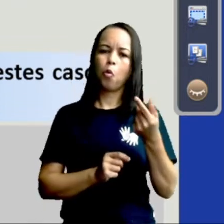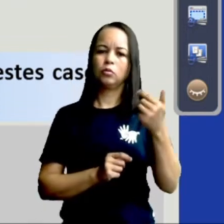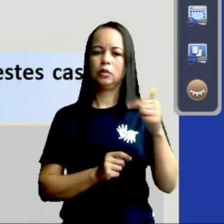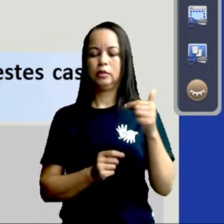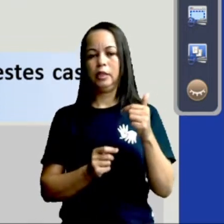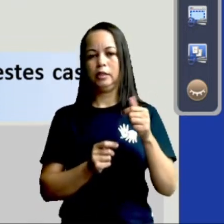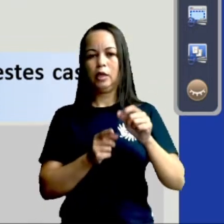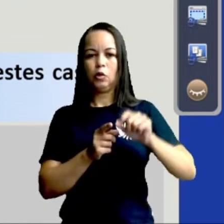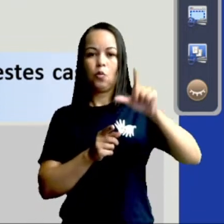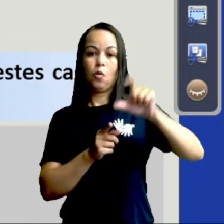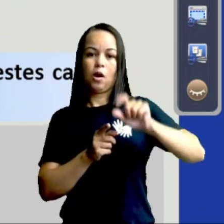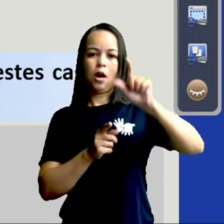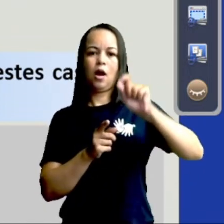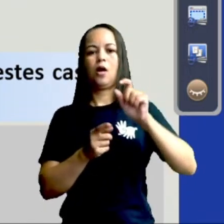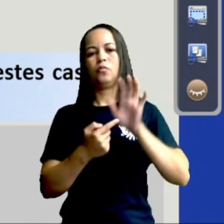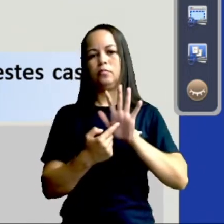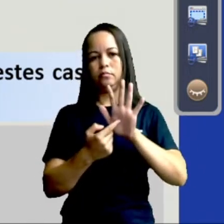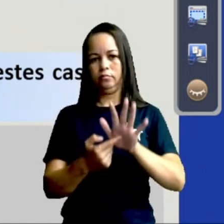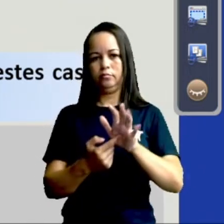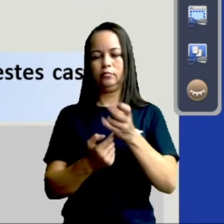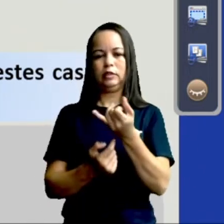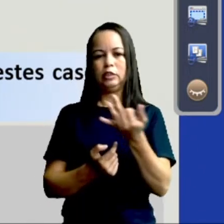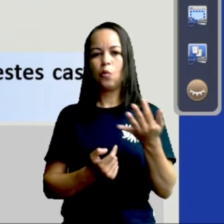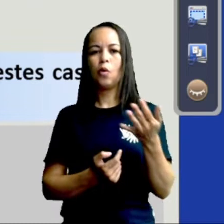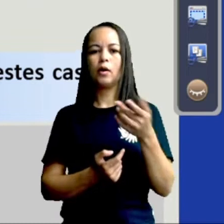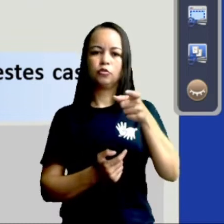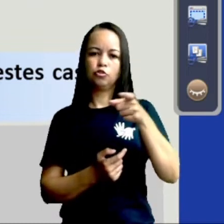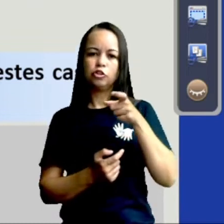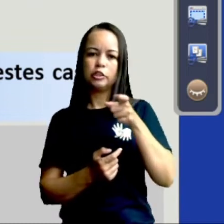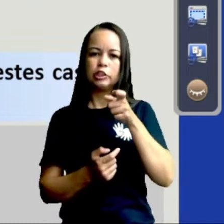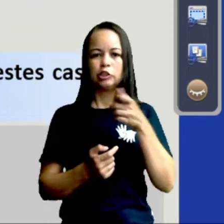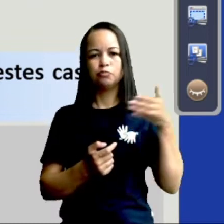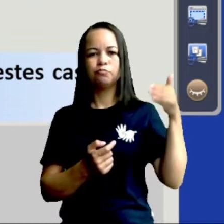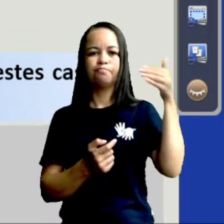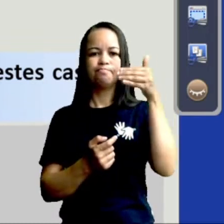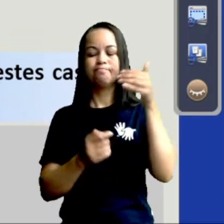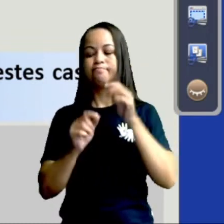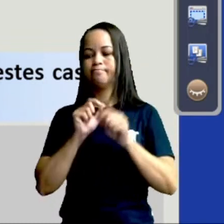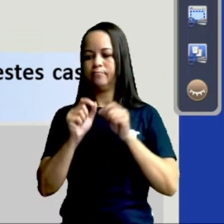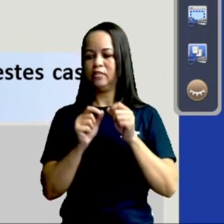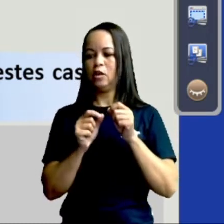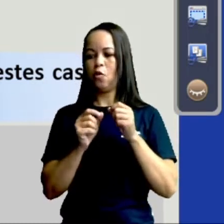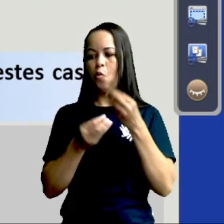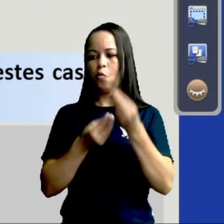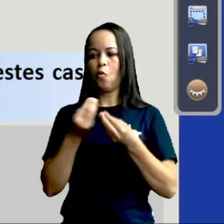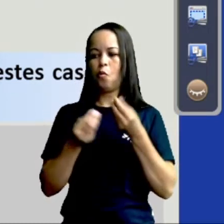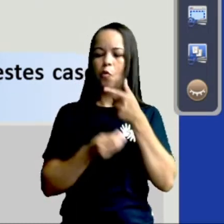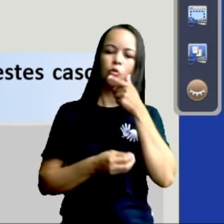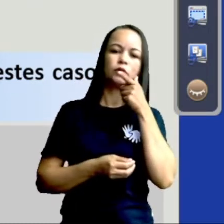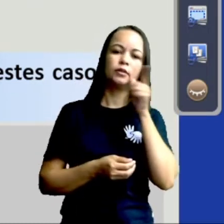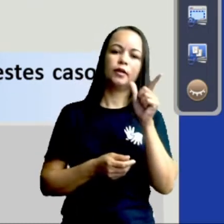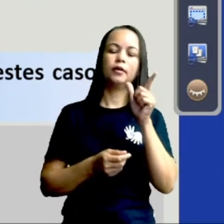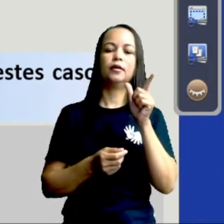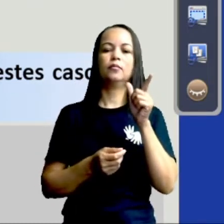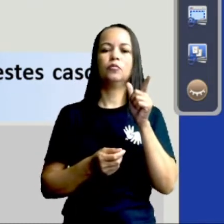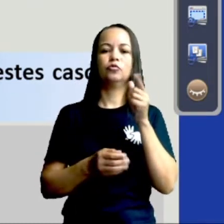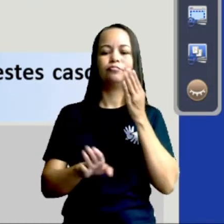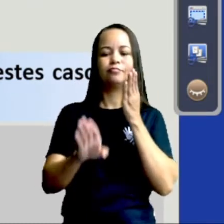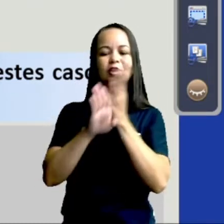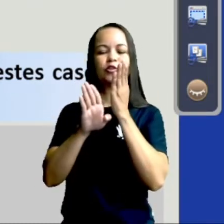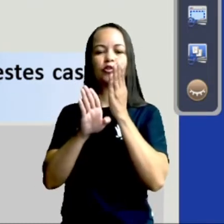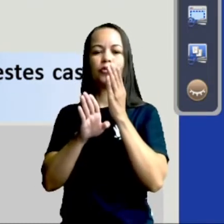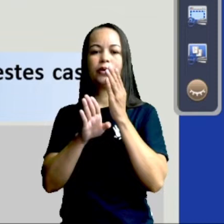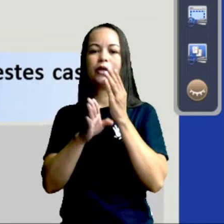quantidade máxima de raízes, ok? E aí, como é que a gente consegue, então, descobrir quem